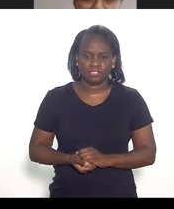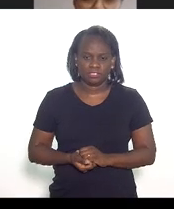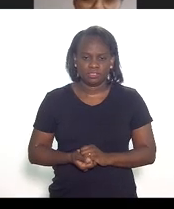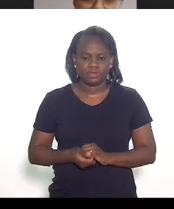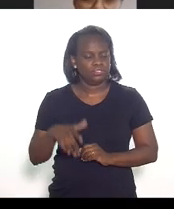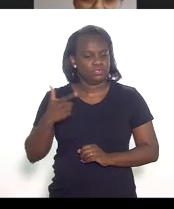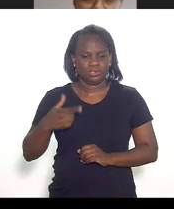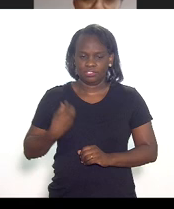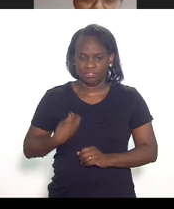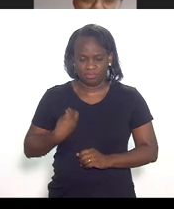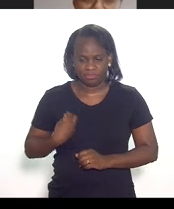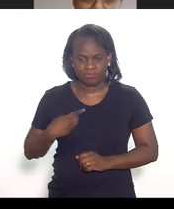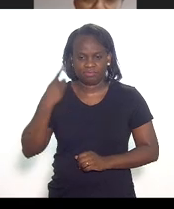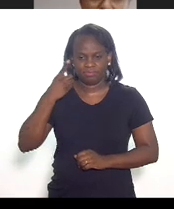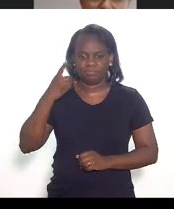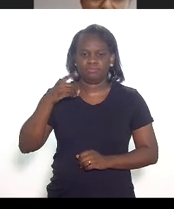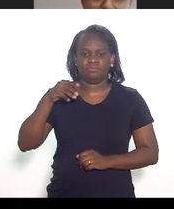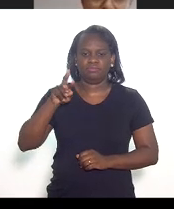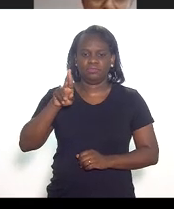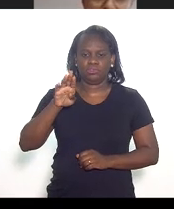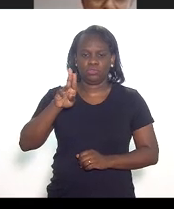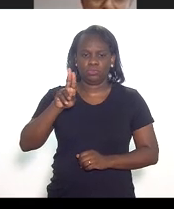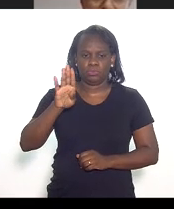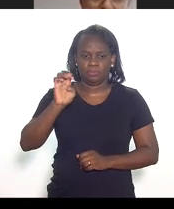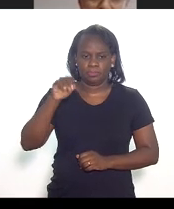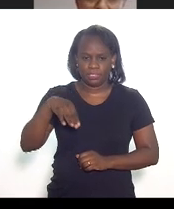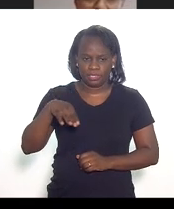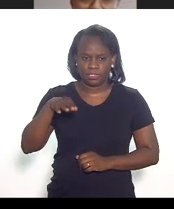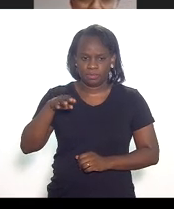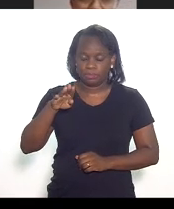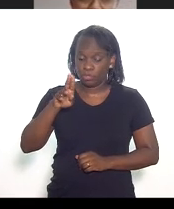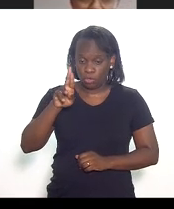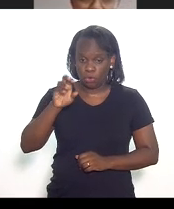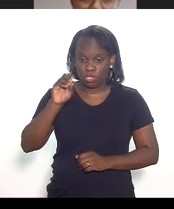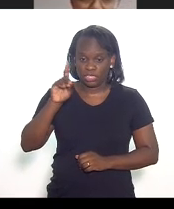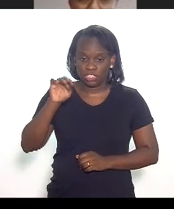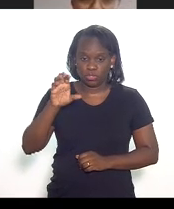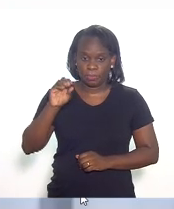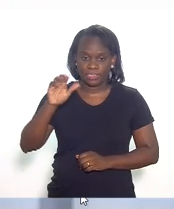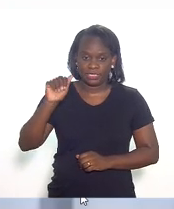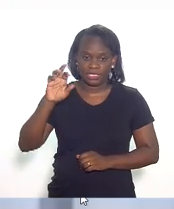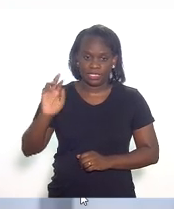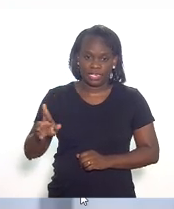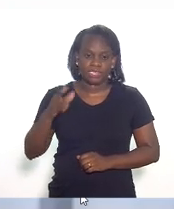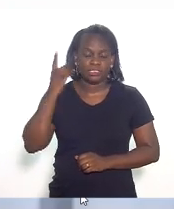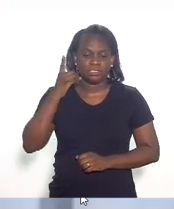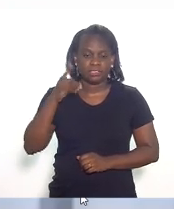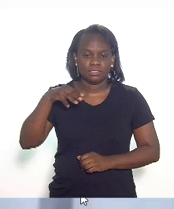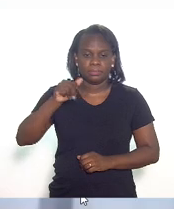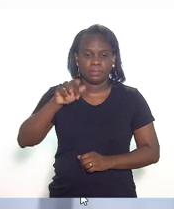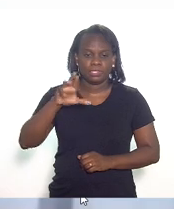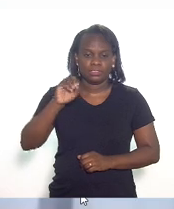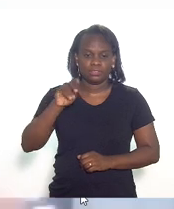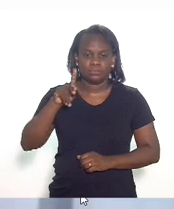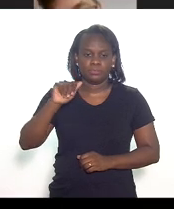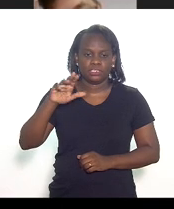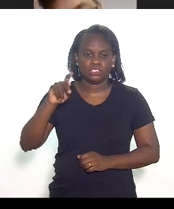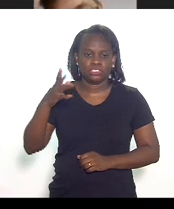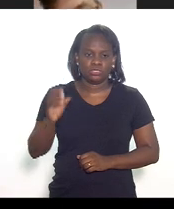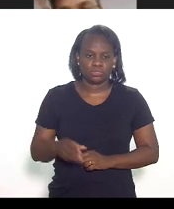Não estando presente, deputado Rodrigo Bacelar. Não estando presente, deputado Márcio Pacheco.